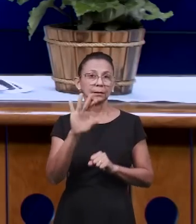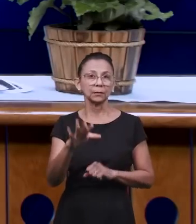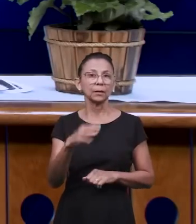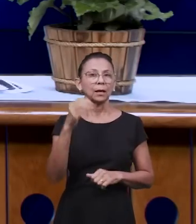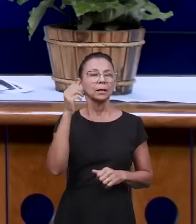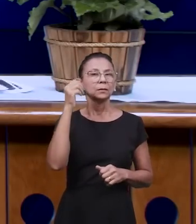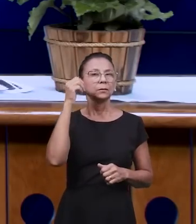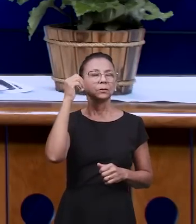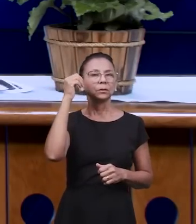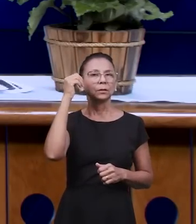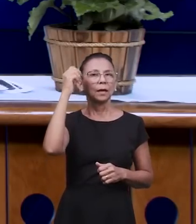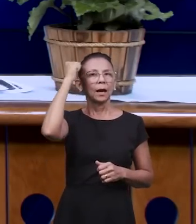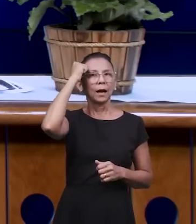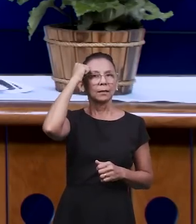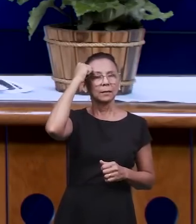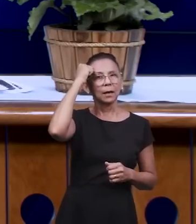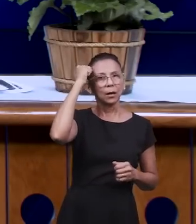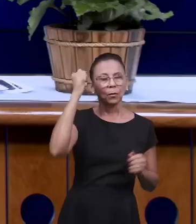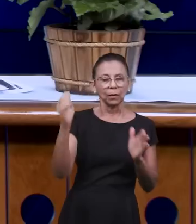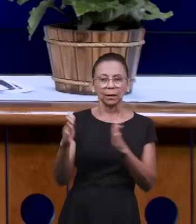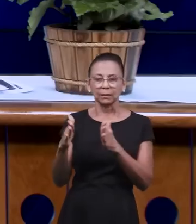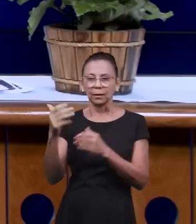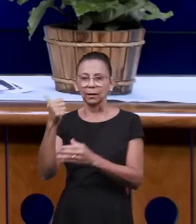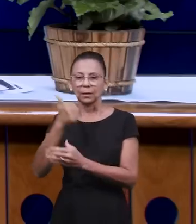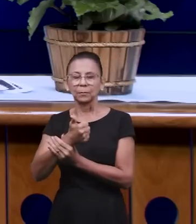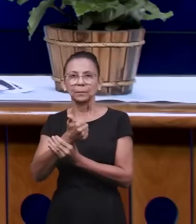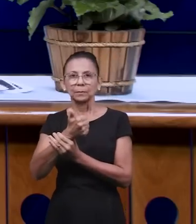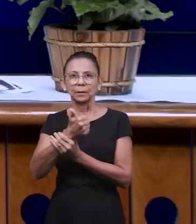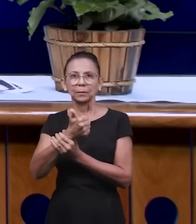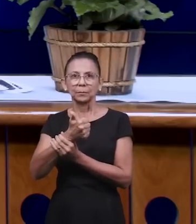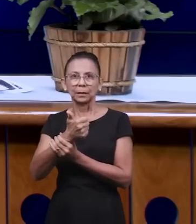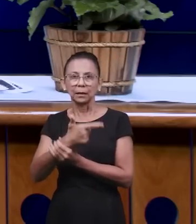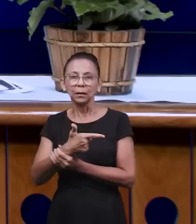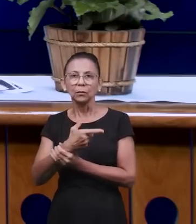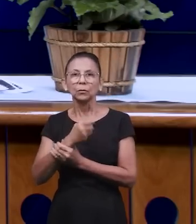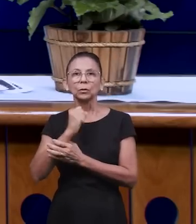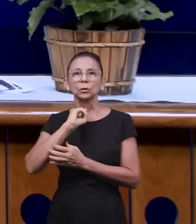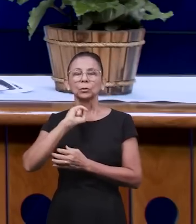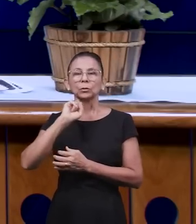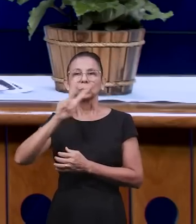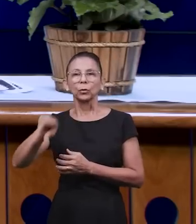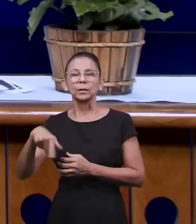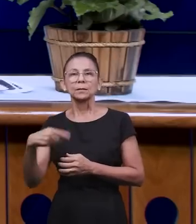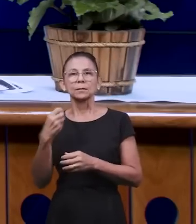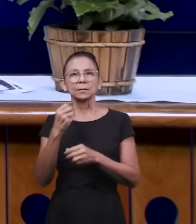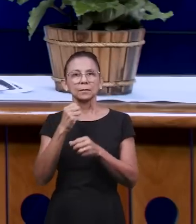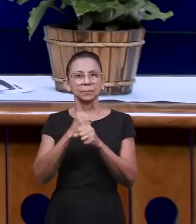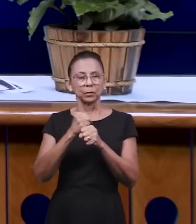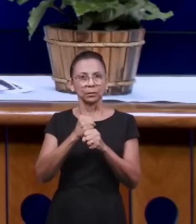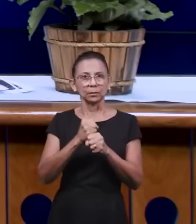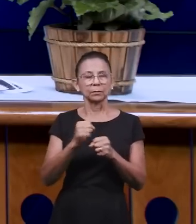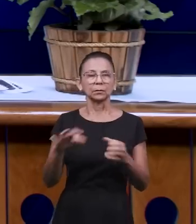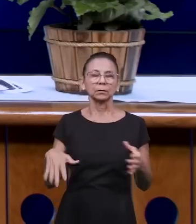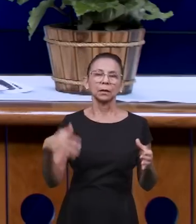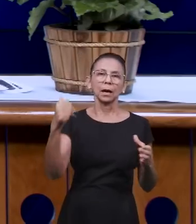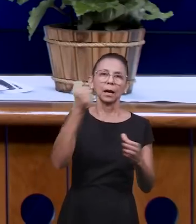sua vida espiritual foi restaurada. Nós vamos ver como isso sucedeu logo em